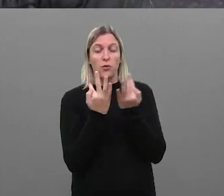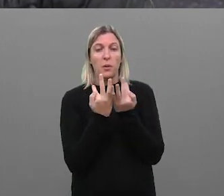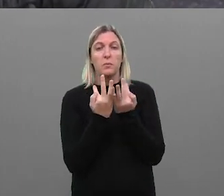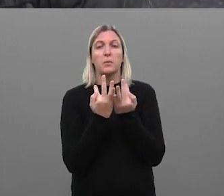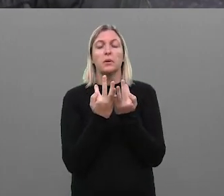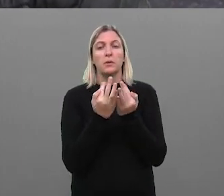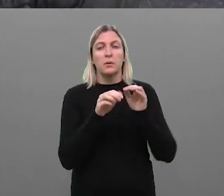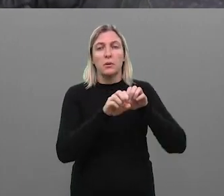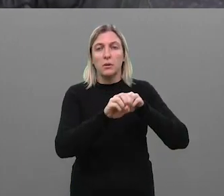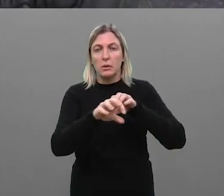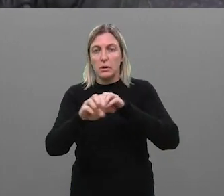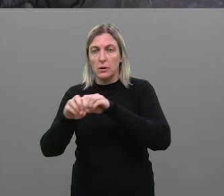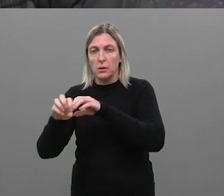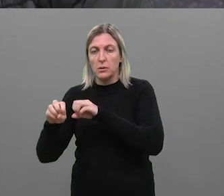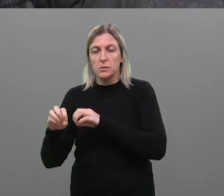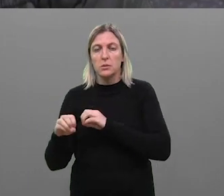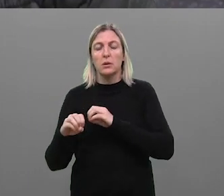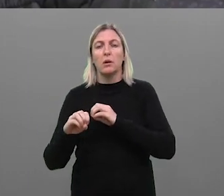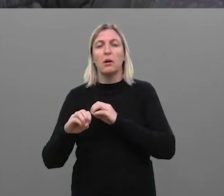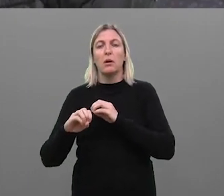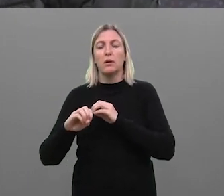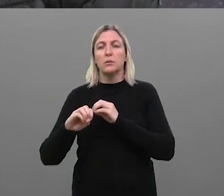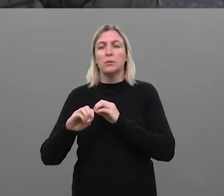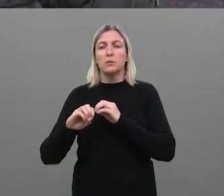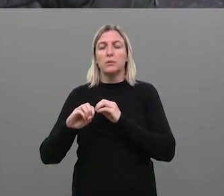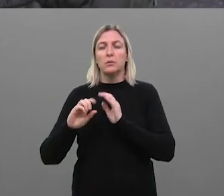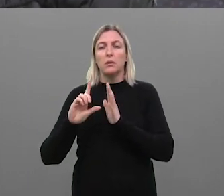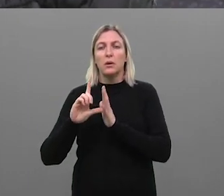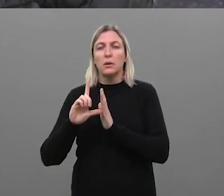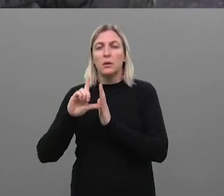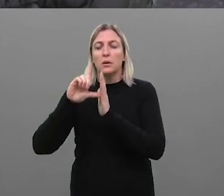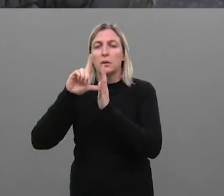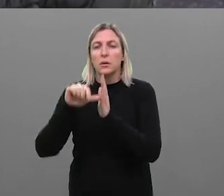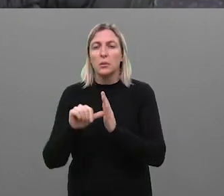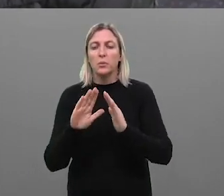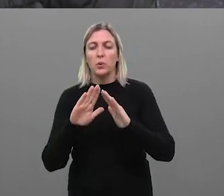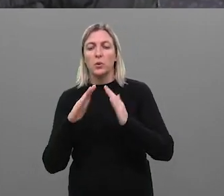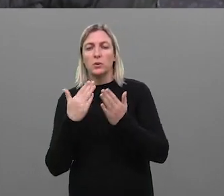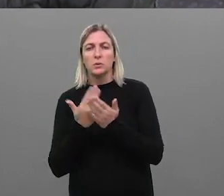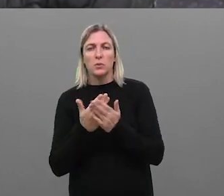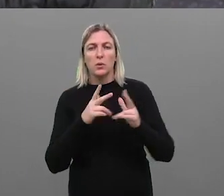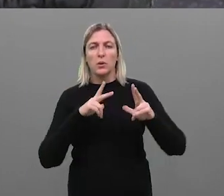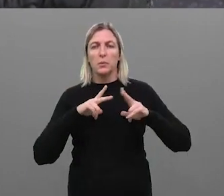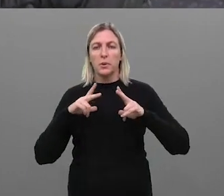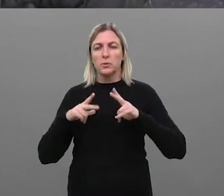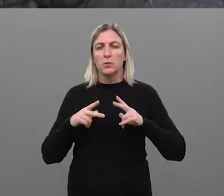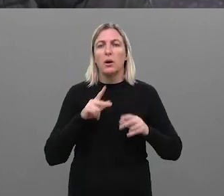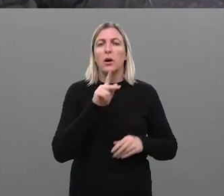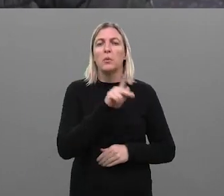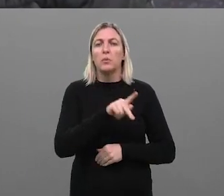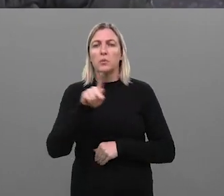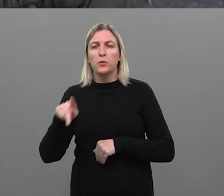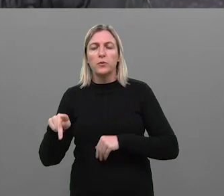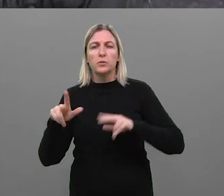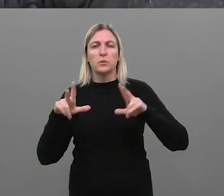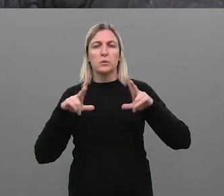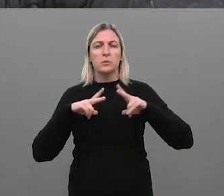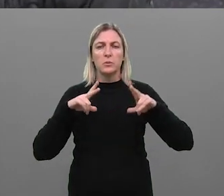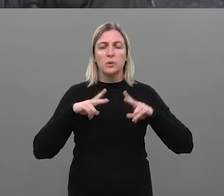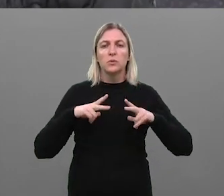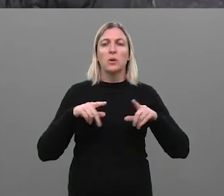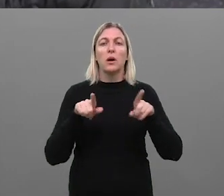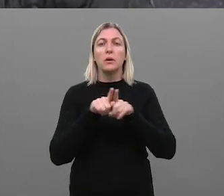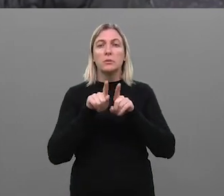aula de música além de ter o cinema mudo passa outras professores particulares José kilem conservatório Francisco